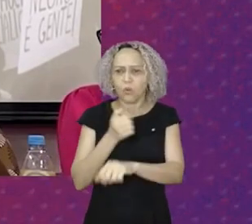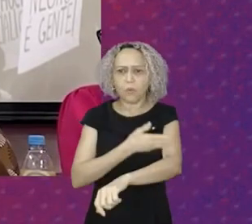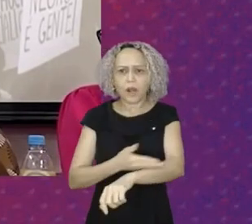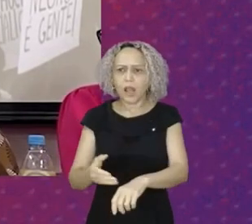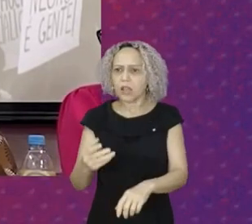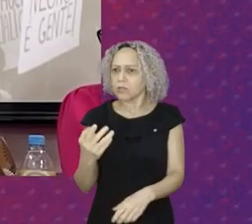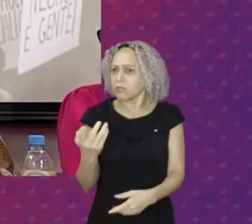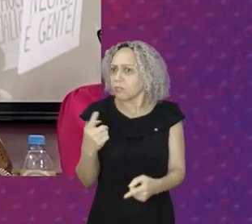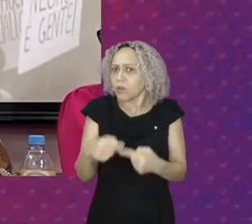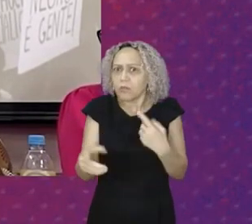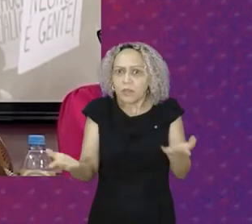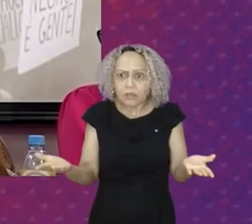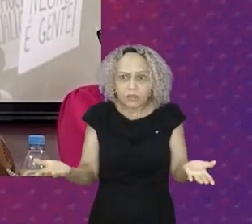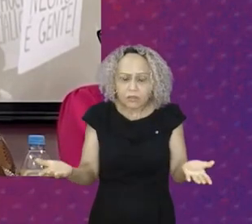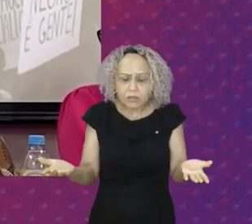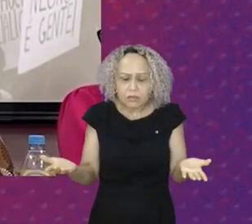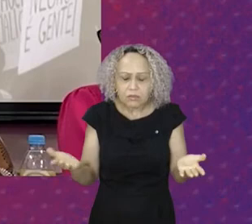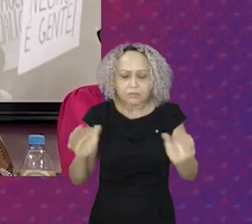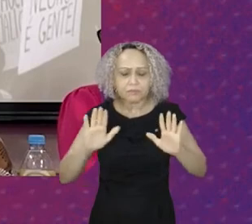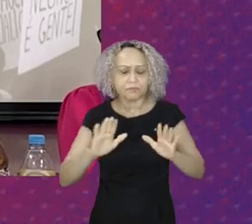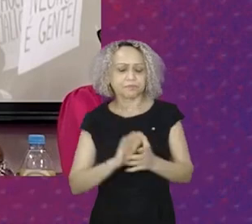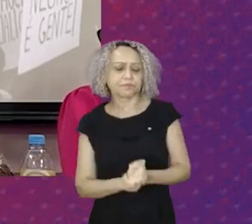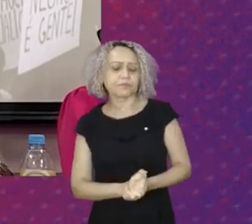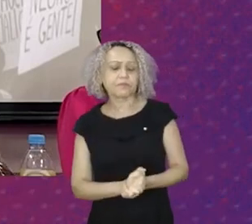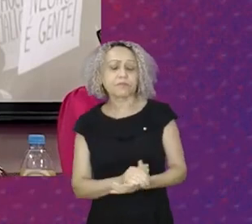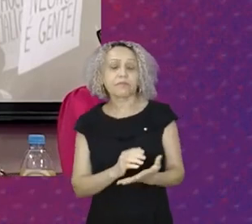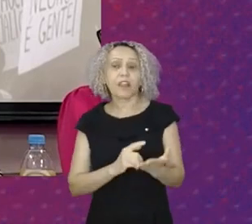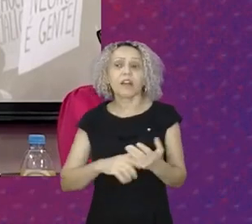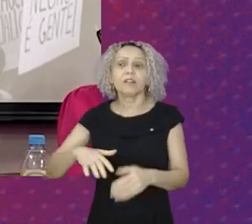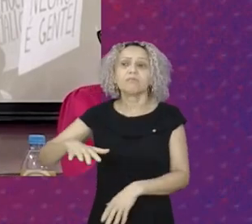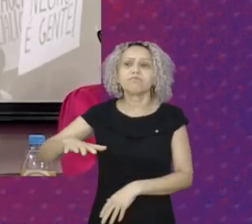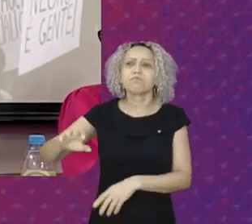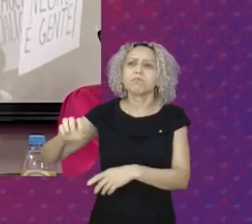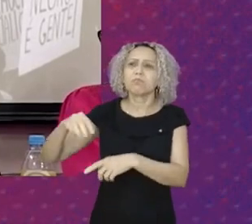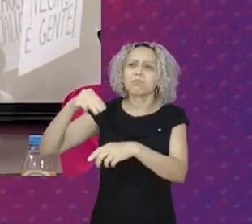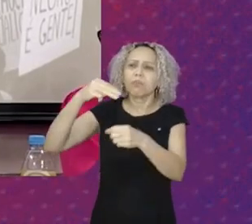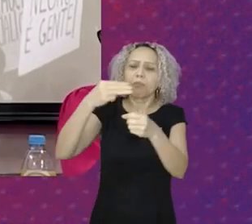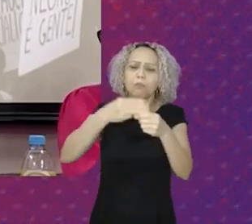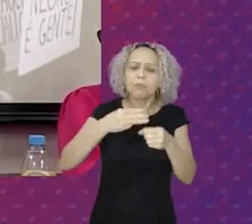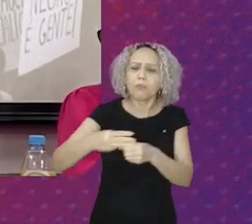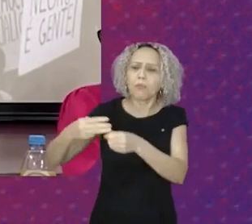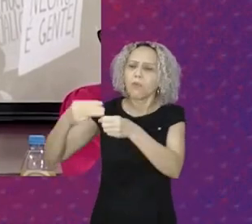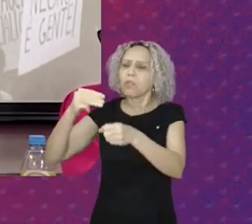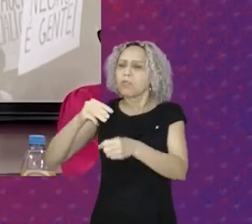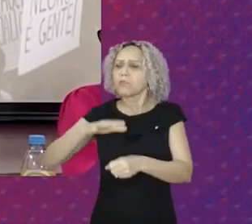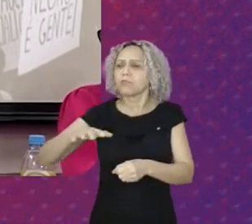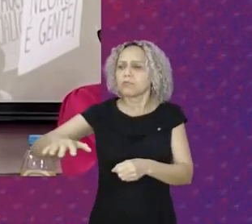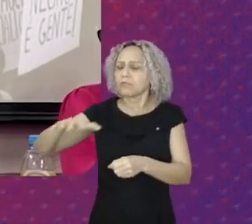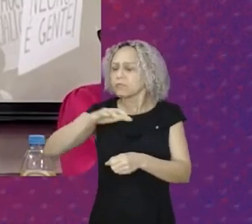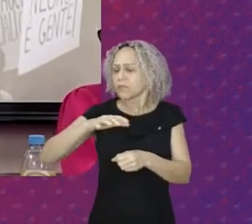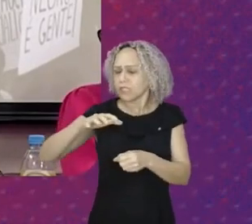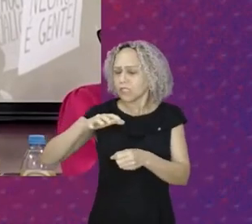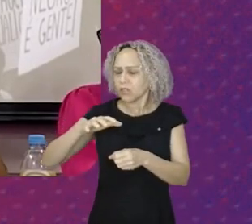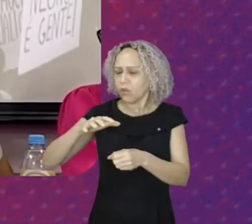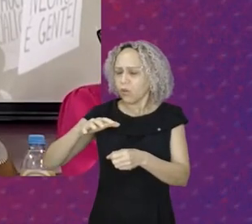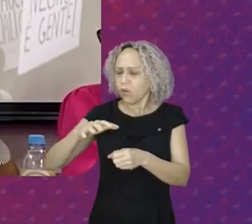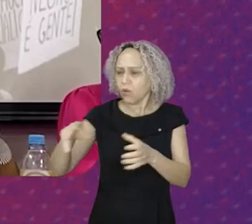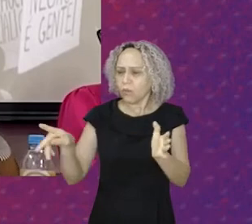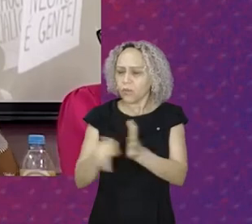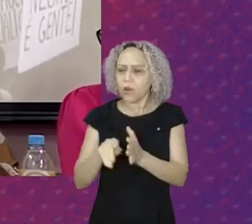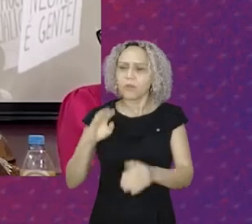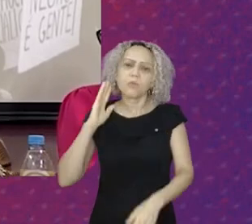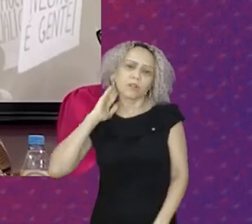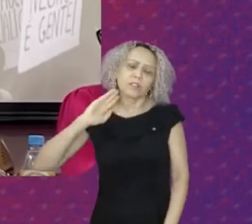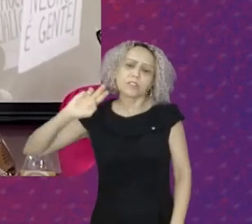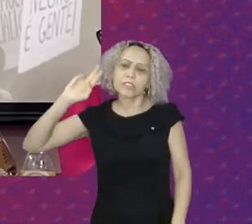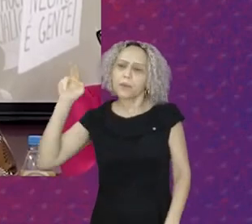né? Em vários lugares do Brasil, quase todo município mineiro, você chega e tem uma irmandade do Rosário. Era o lugar,